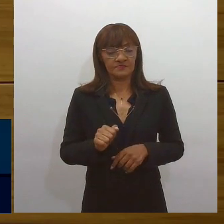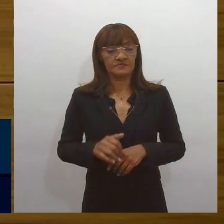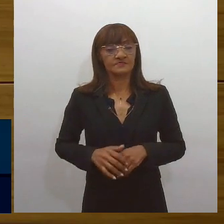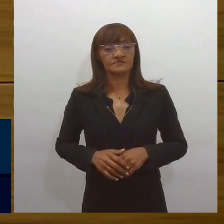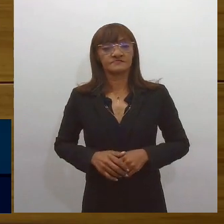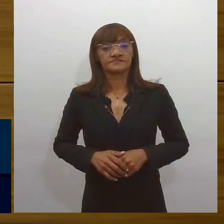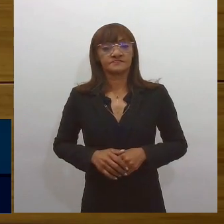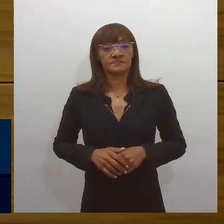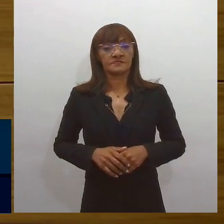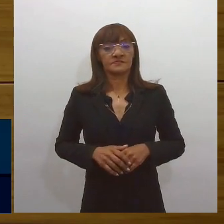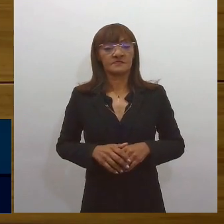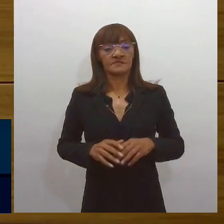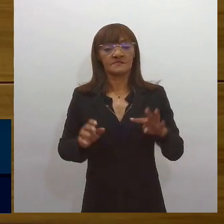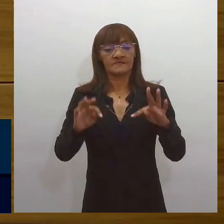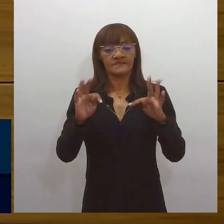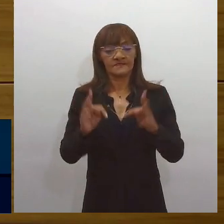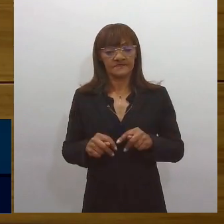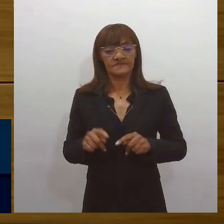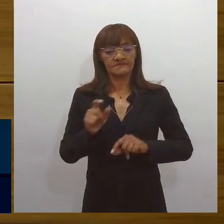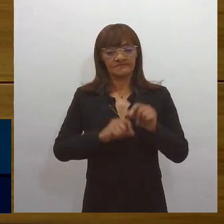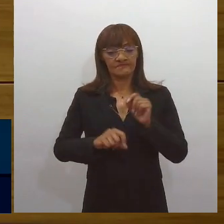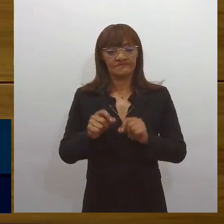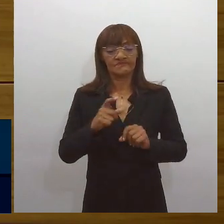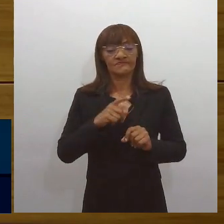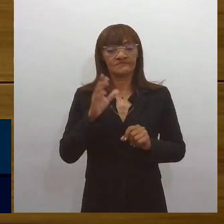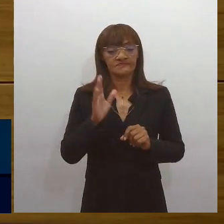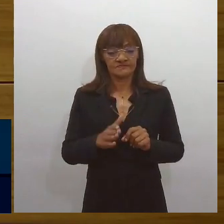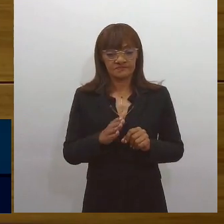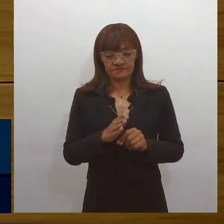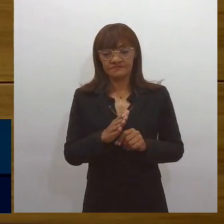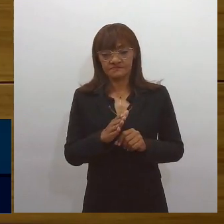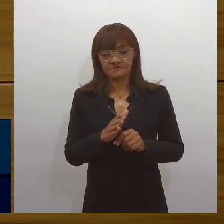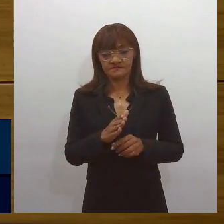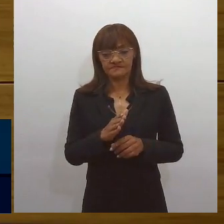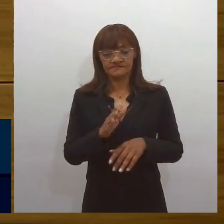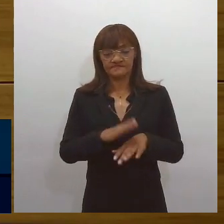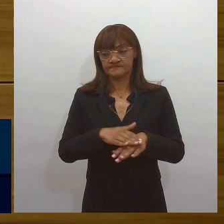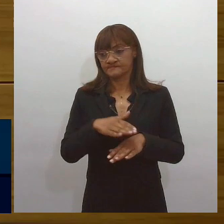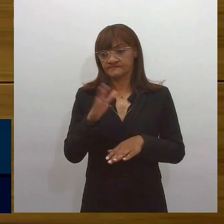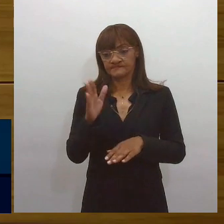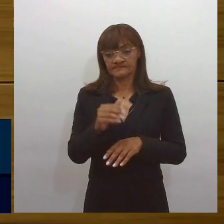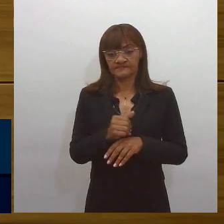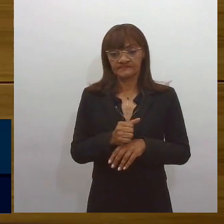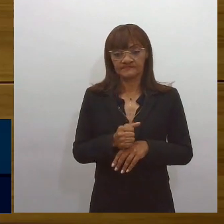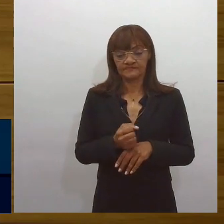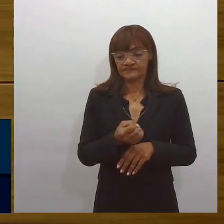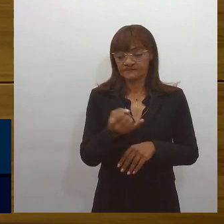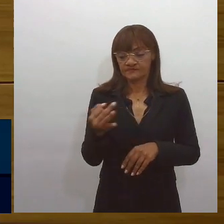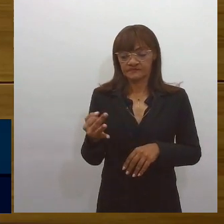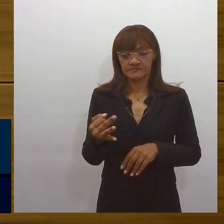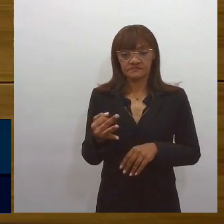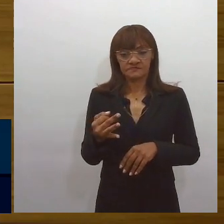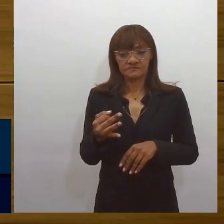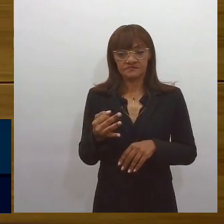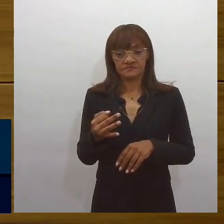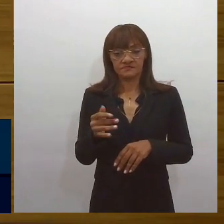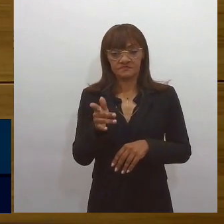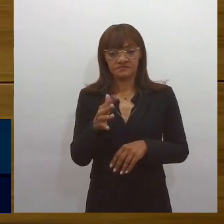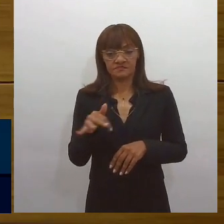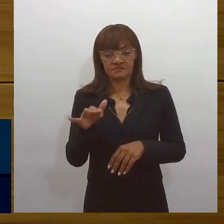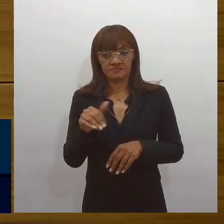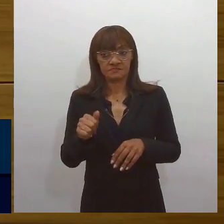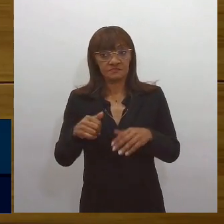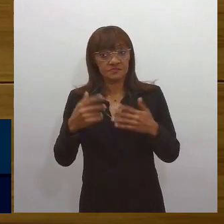contemplados aí com mais terceiras faixas então a ideia antes de chegar à duplicação que a gente consiga fazer o